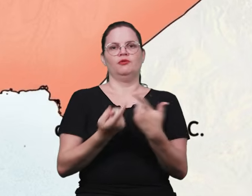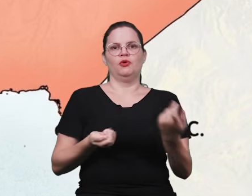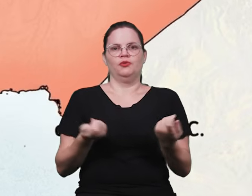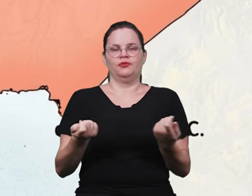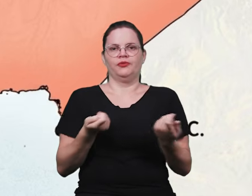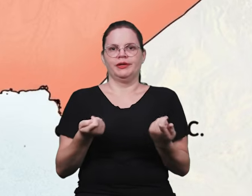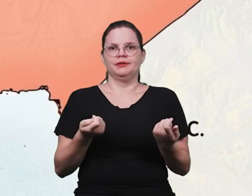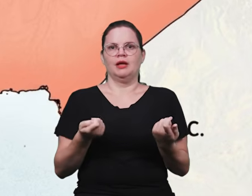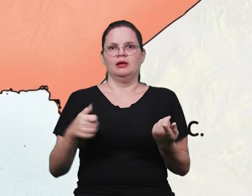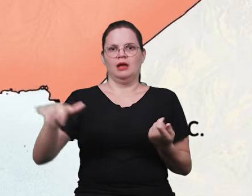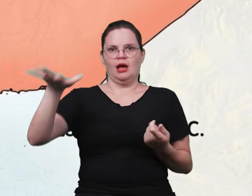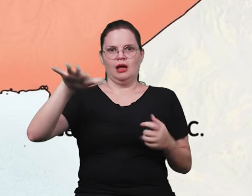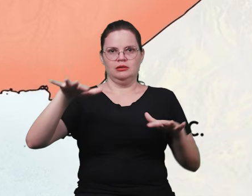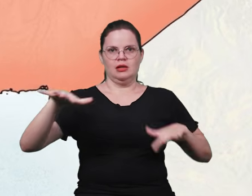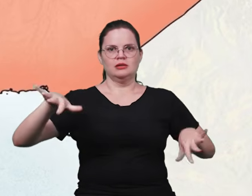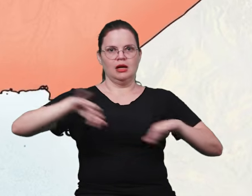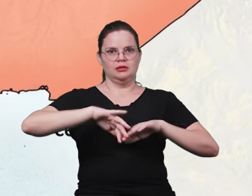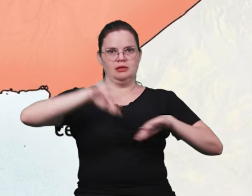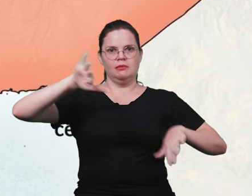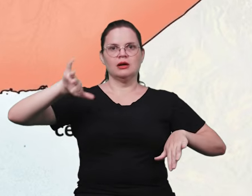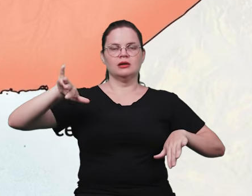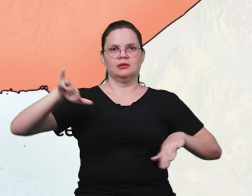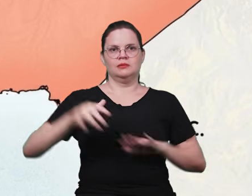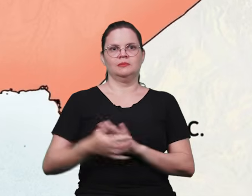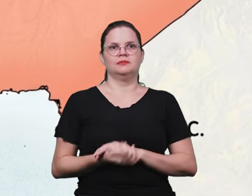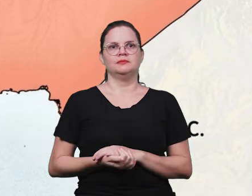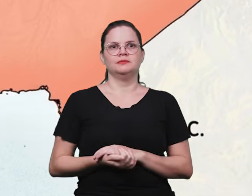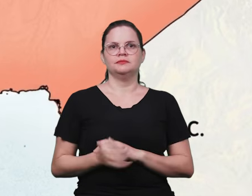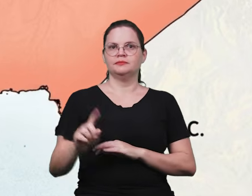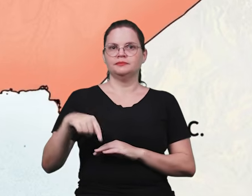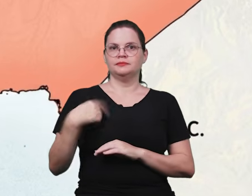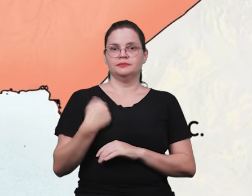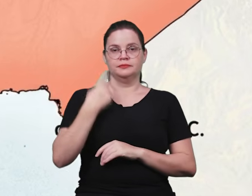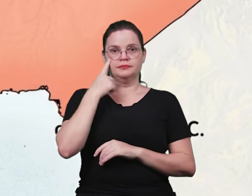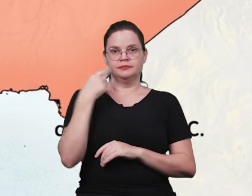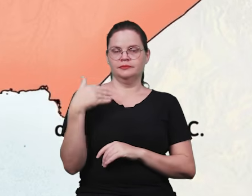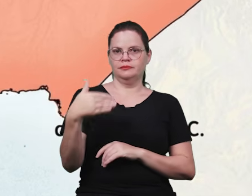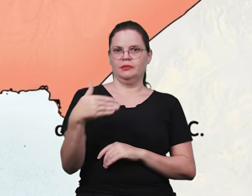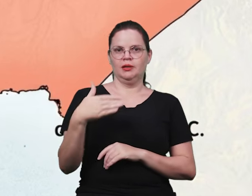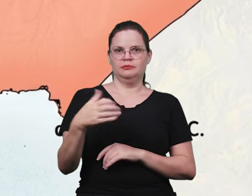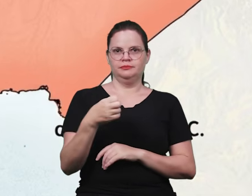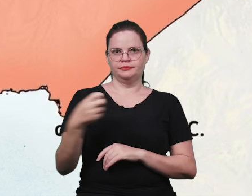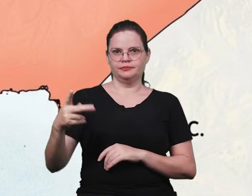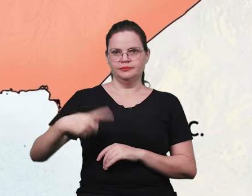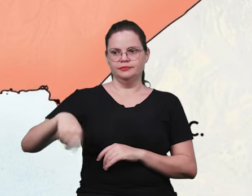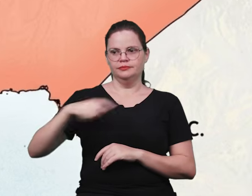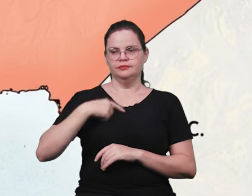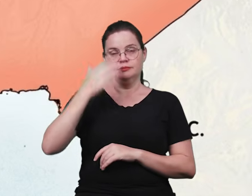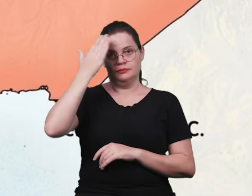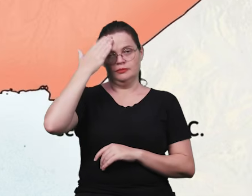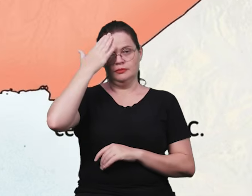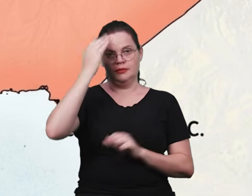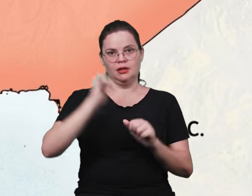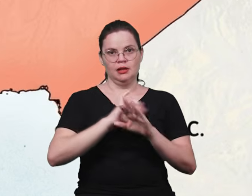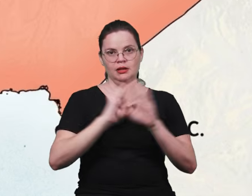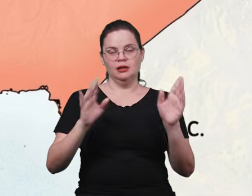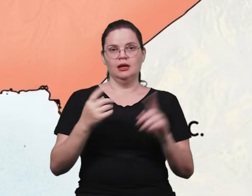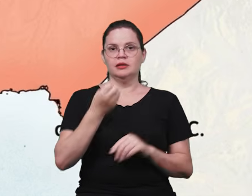governando essas terras divididas. Nós vamos observar em próximos capítulos, é bom os irmãos